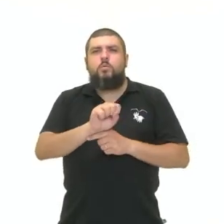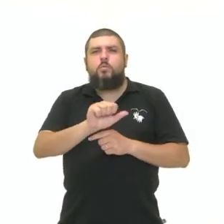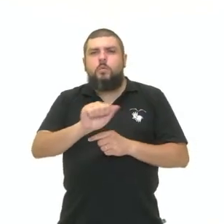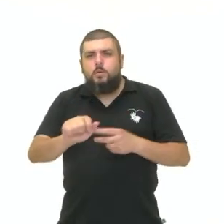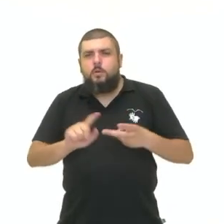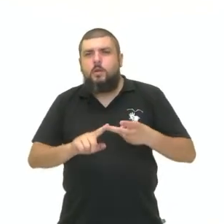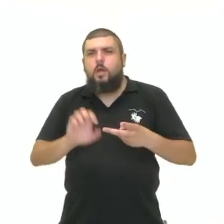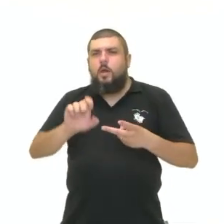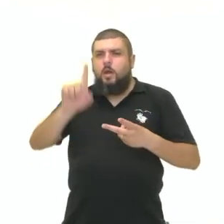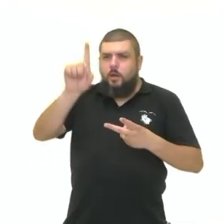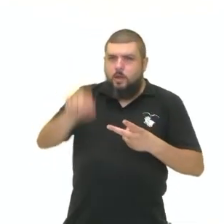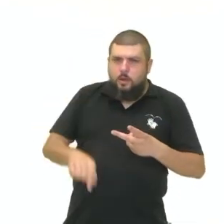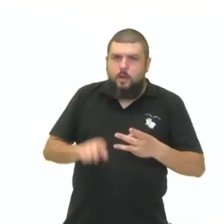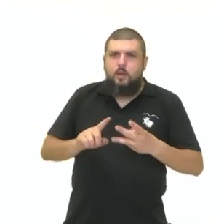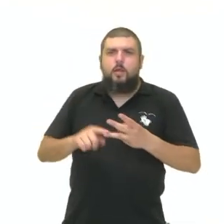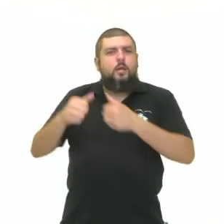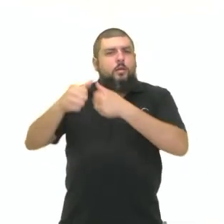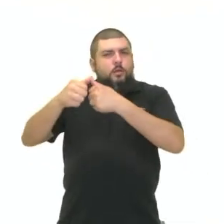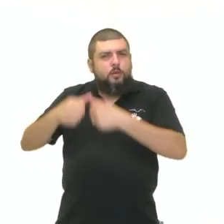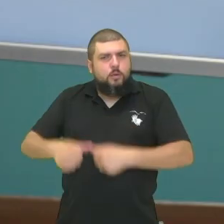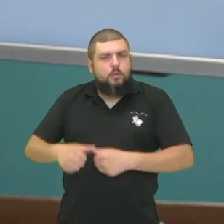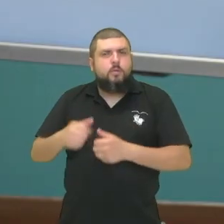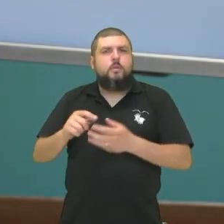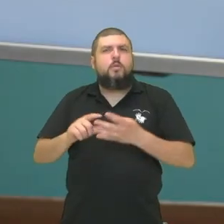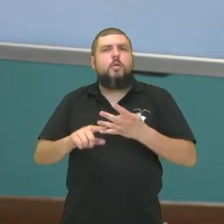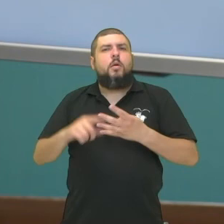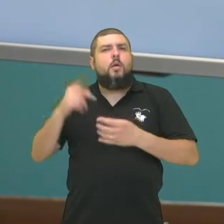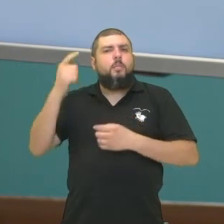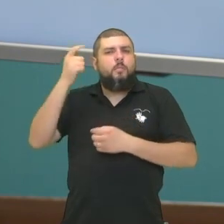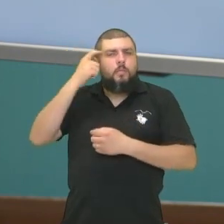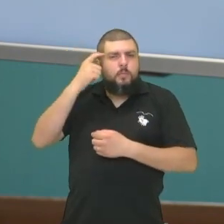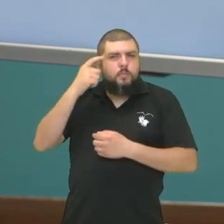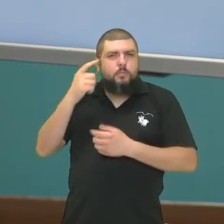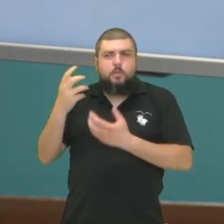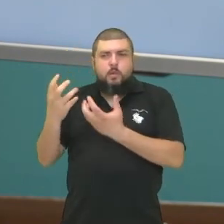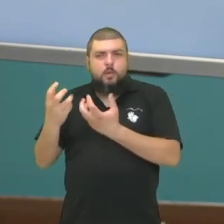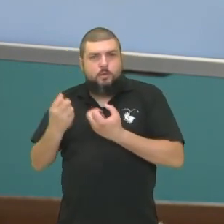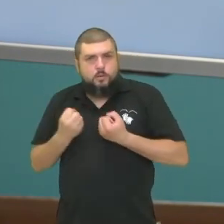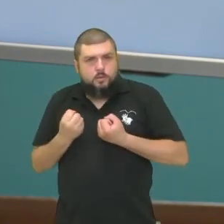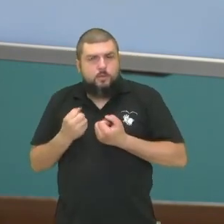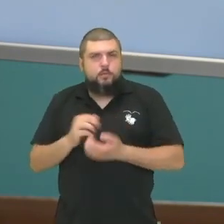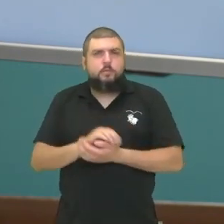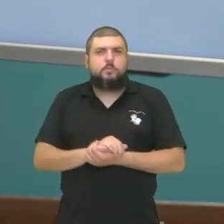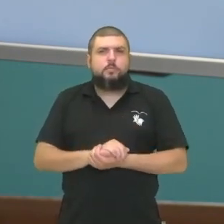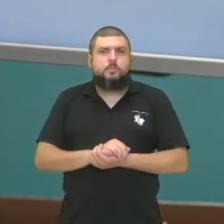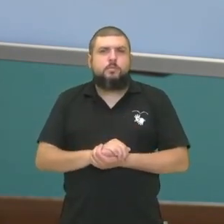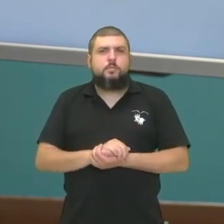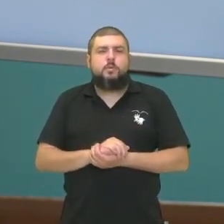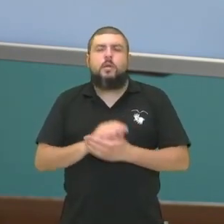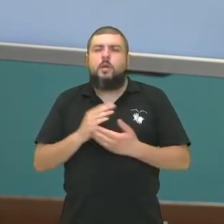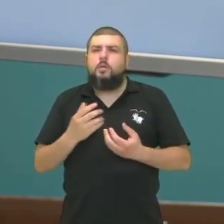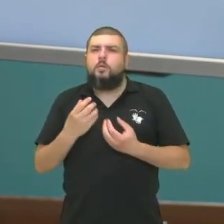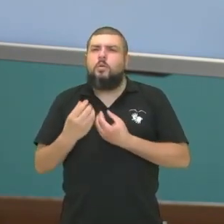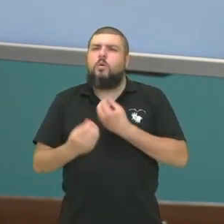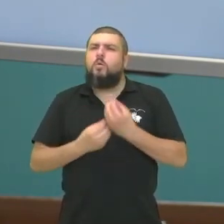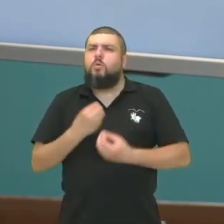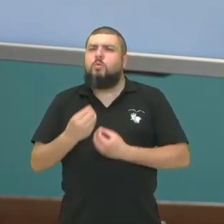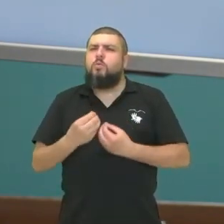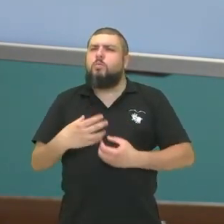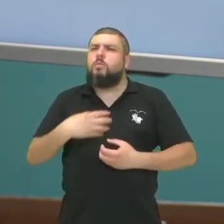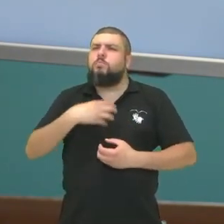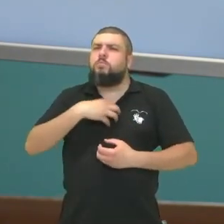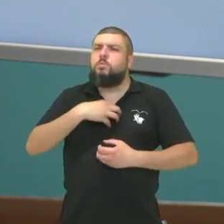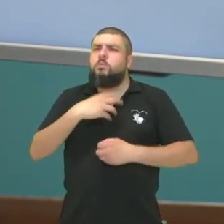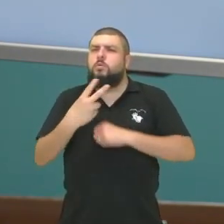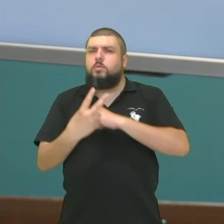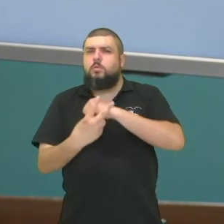buscam, estão, pensam e recebem. E é sobre isso, sobre a forma dos verbos nesse texto, em que